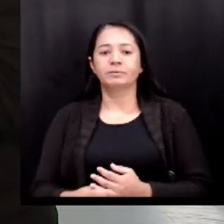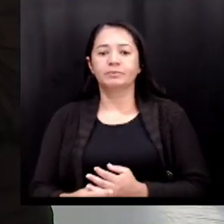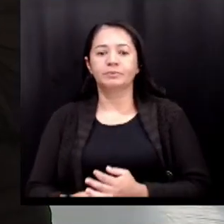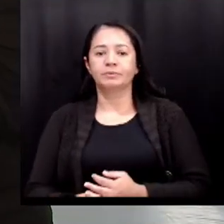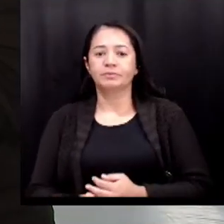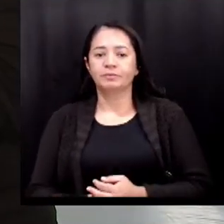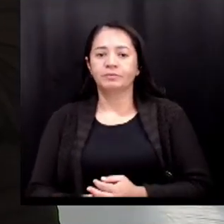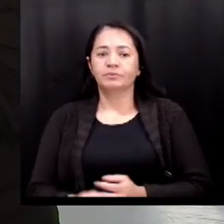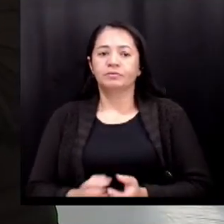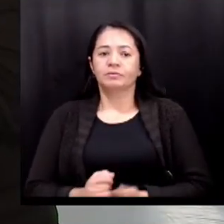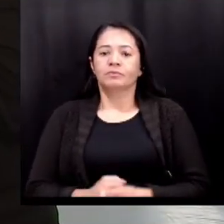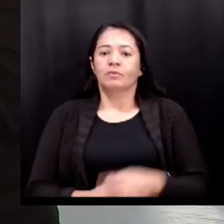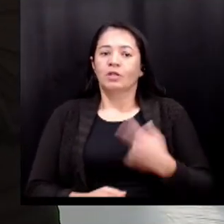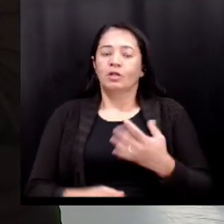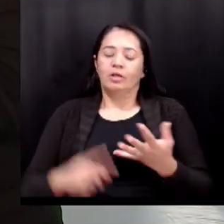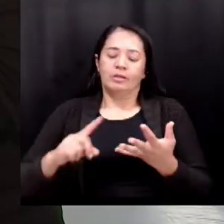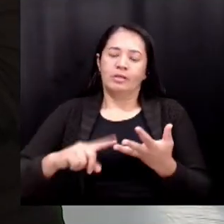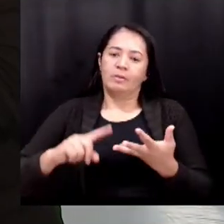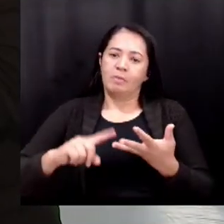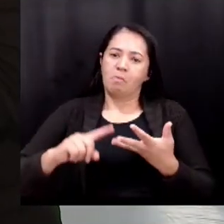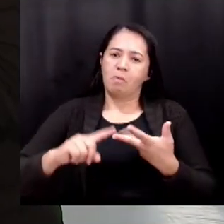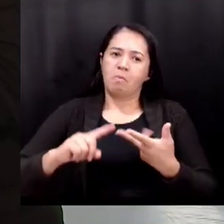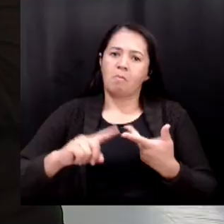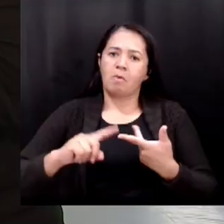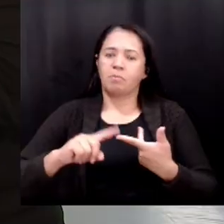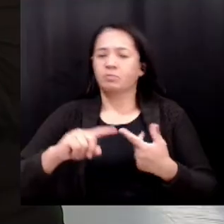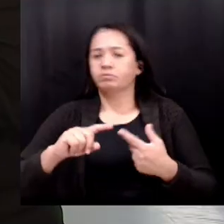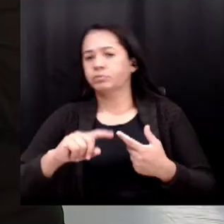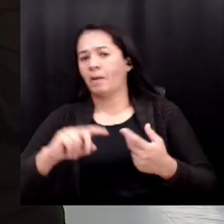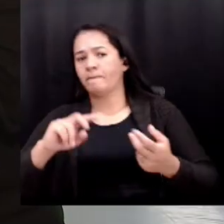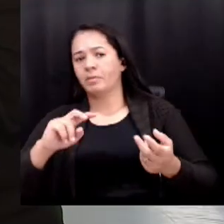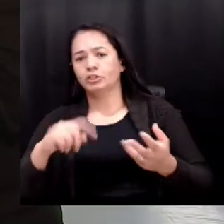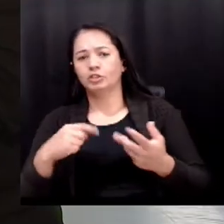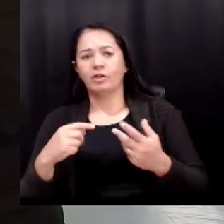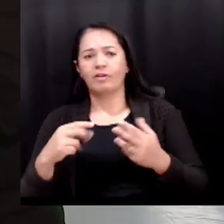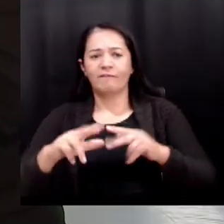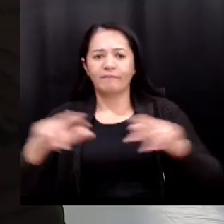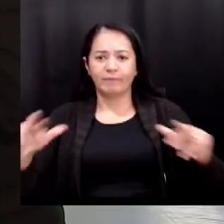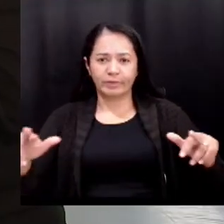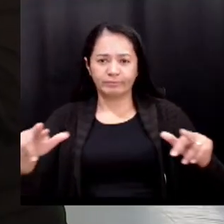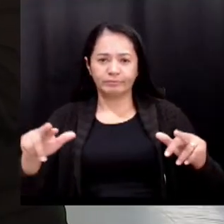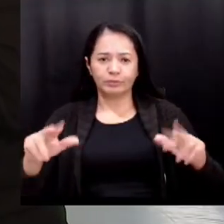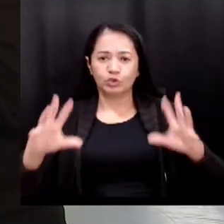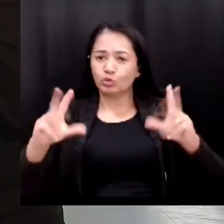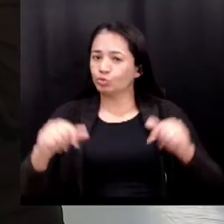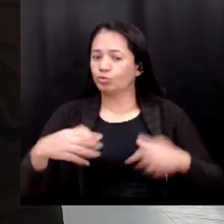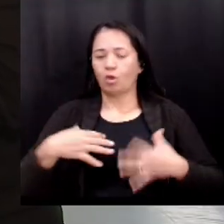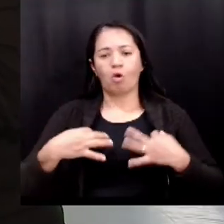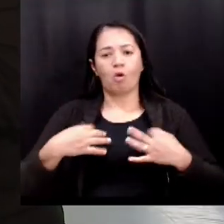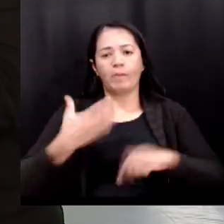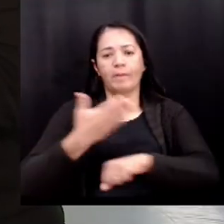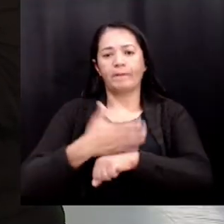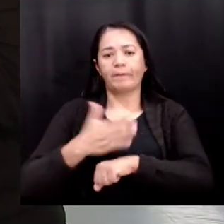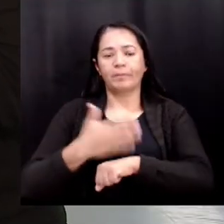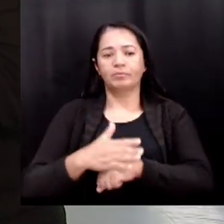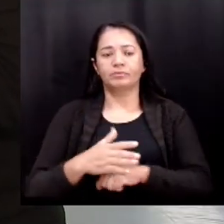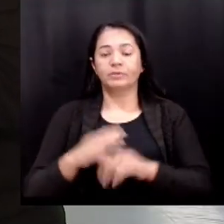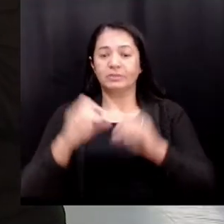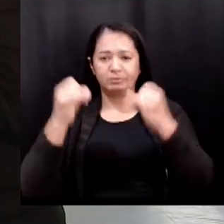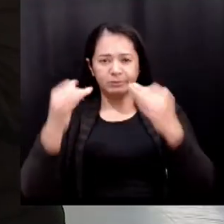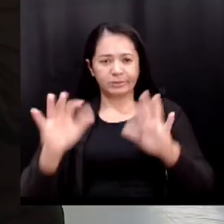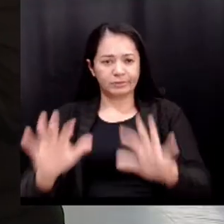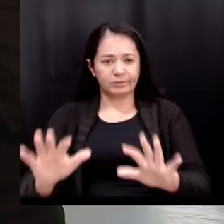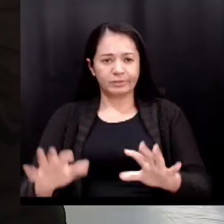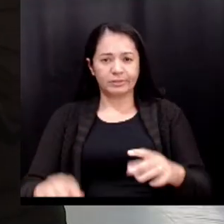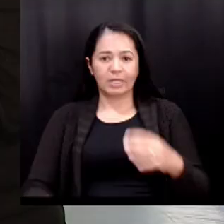tem o judogi, o karategi, pra gente é dogi, vestimenta de prática. Dito isso, muita gente pergunta por que